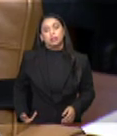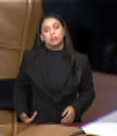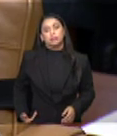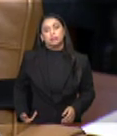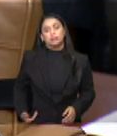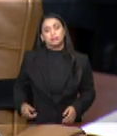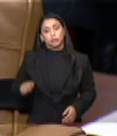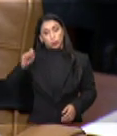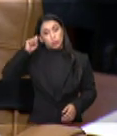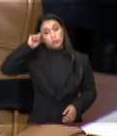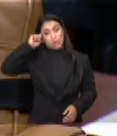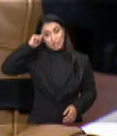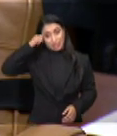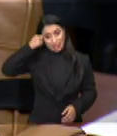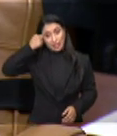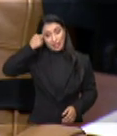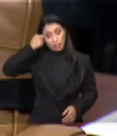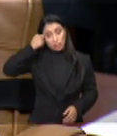dos negros,